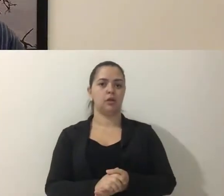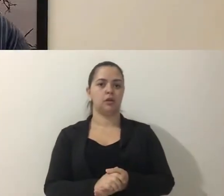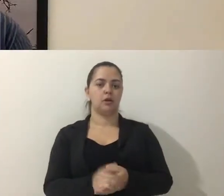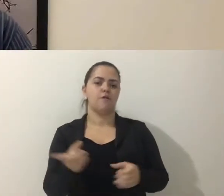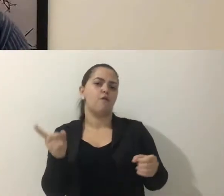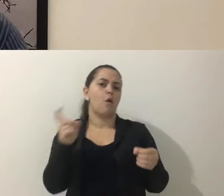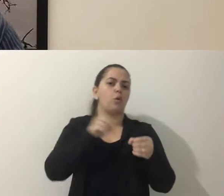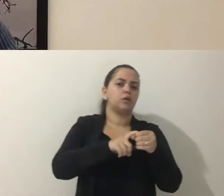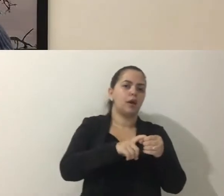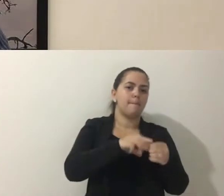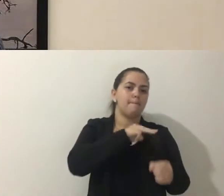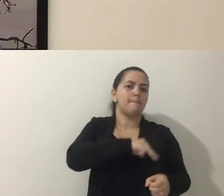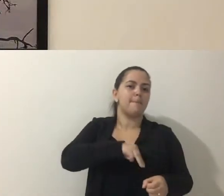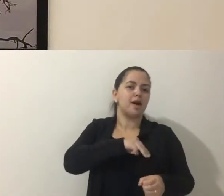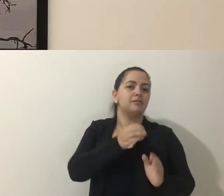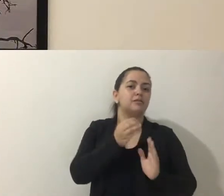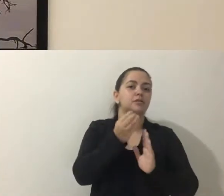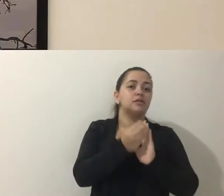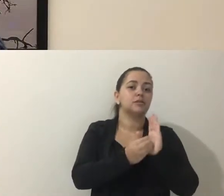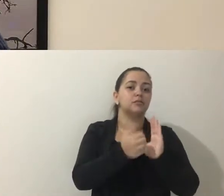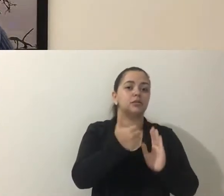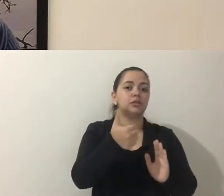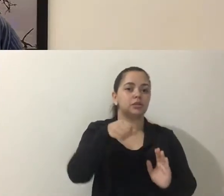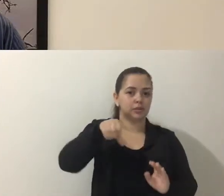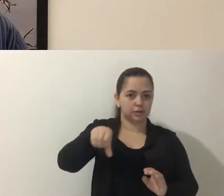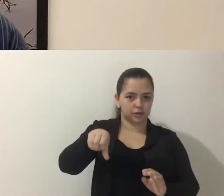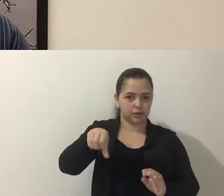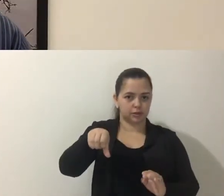para Mateus 19, tá? Quero que você